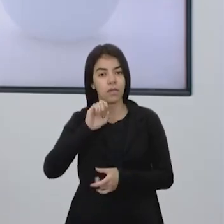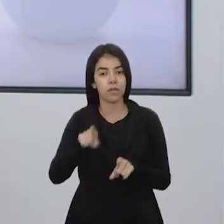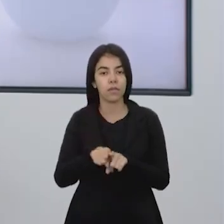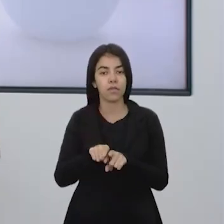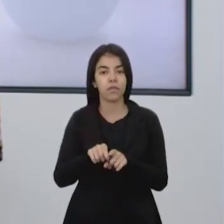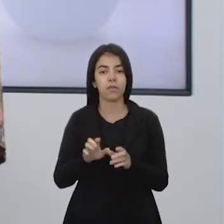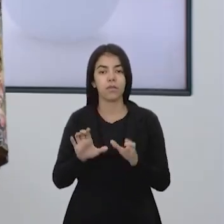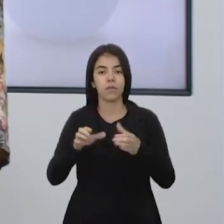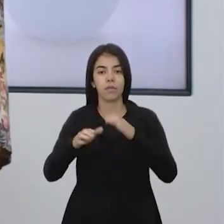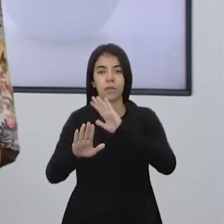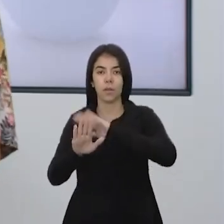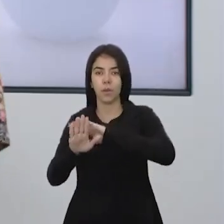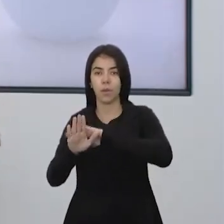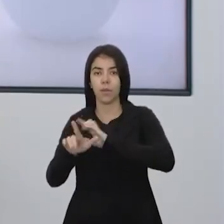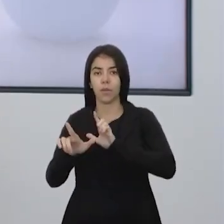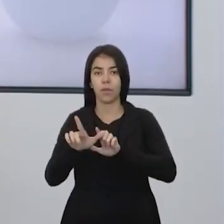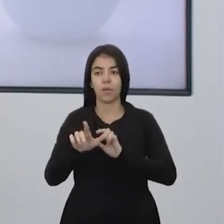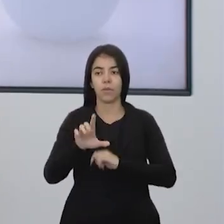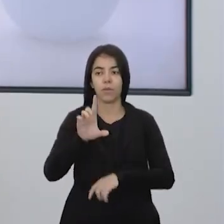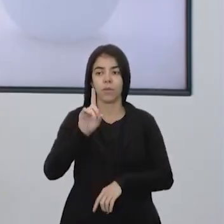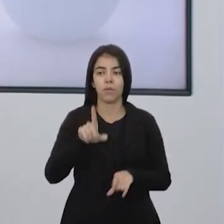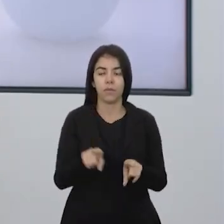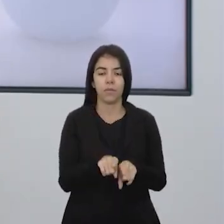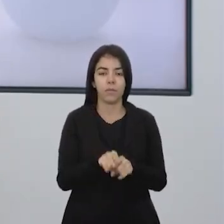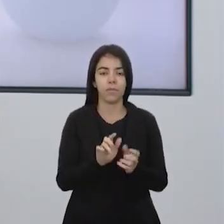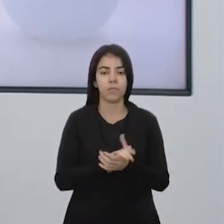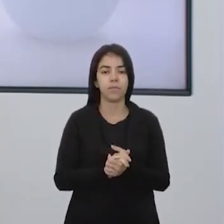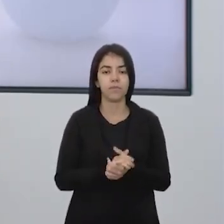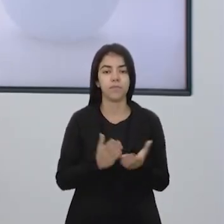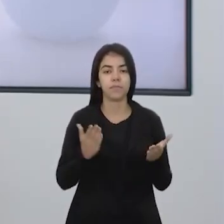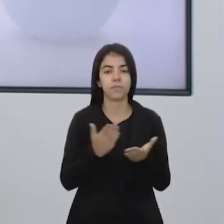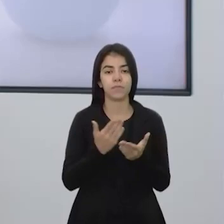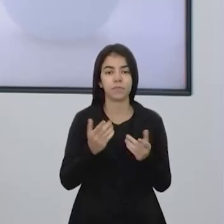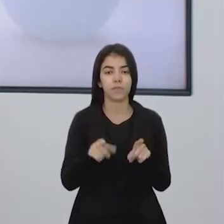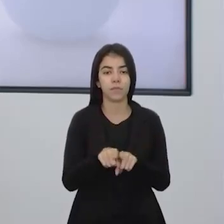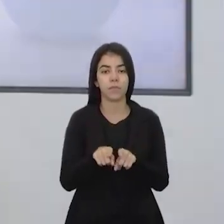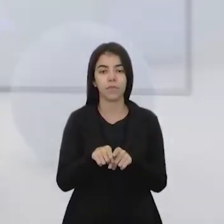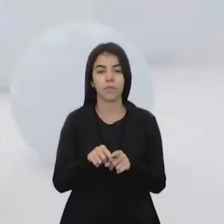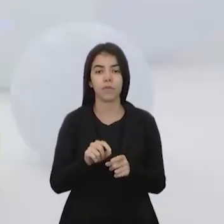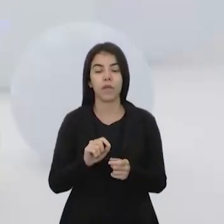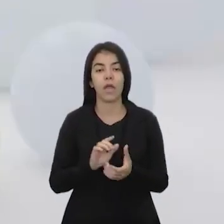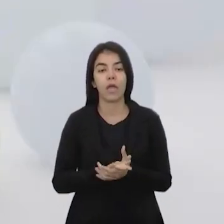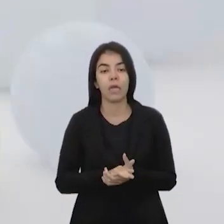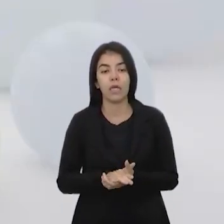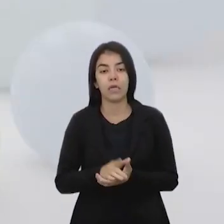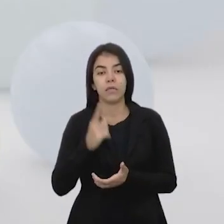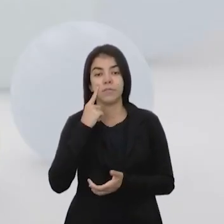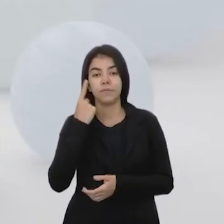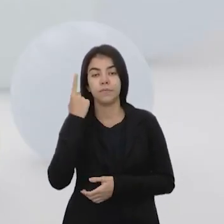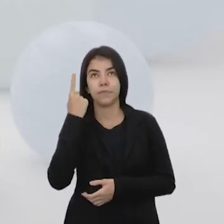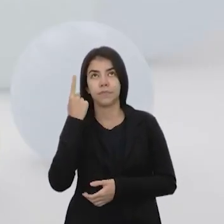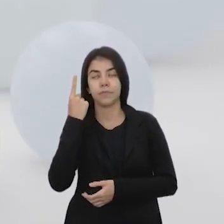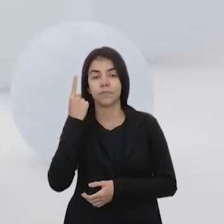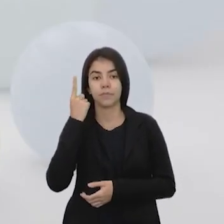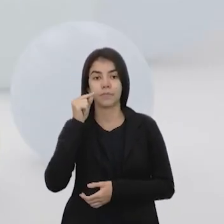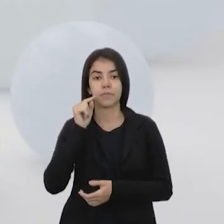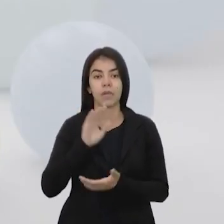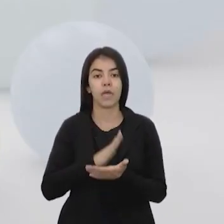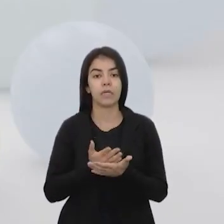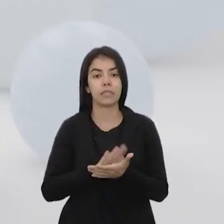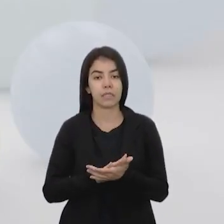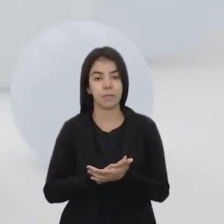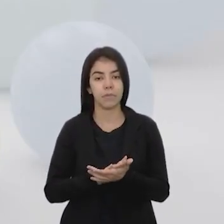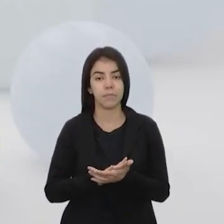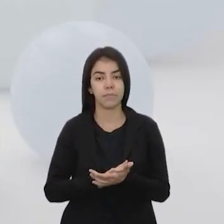pessoal do Estúdio D. Hoje nossa aula tem como título Samba Lelê, cultura erudita,